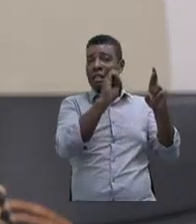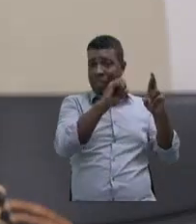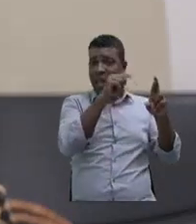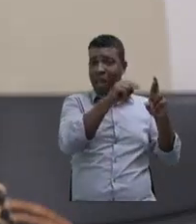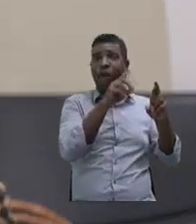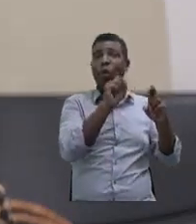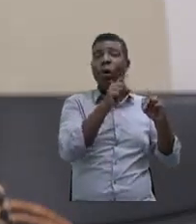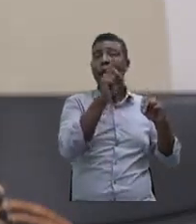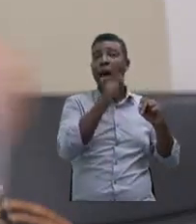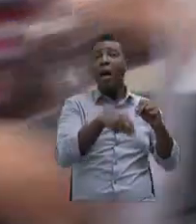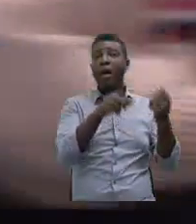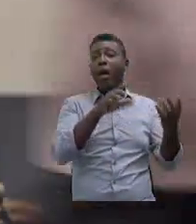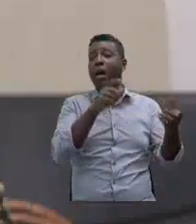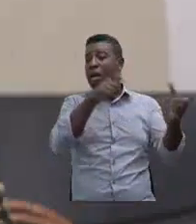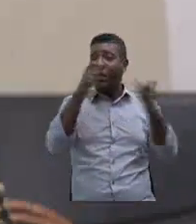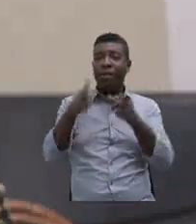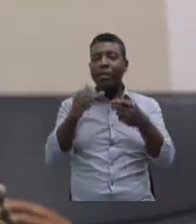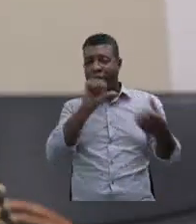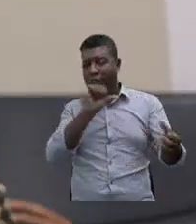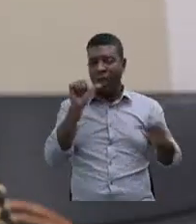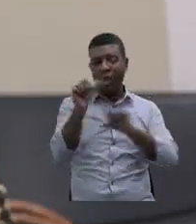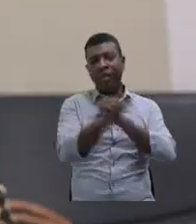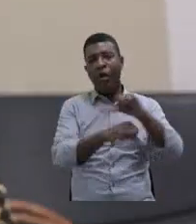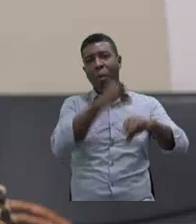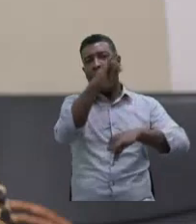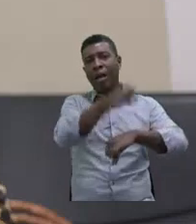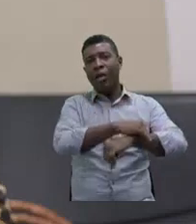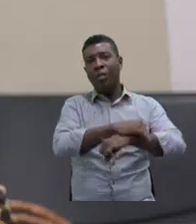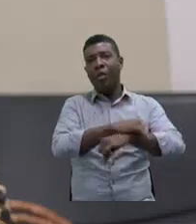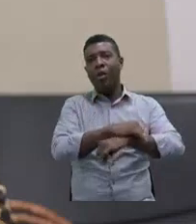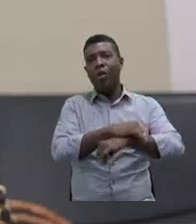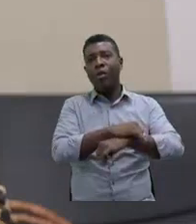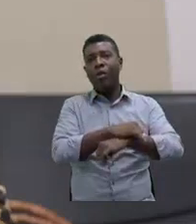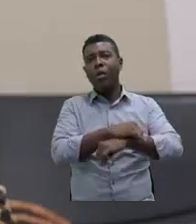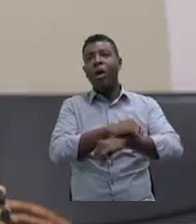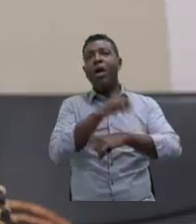grande espaço de eventos, porque imagine só a beleza que seria